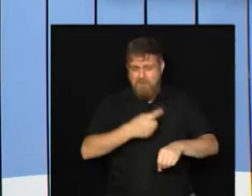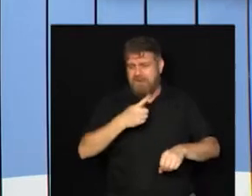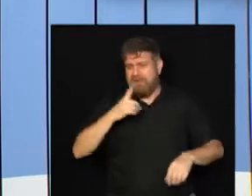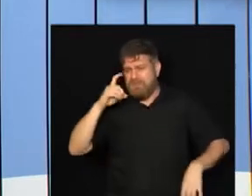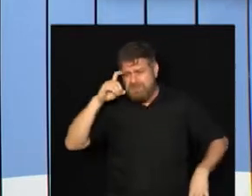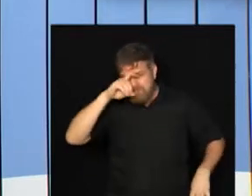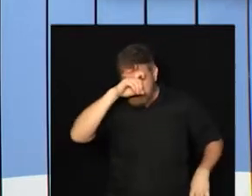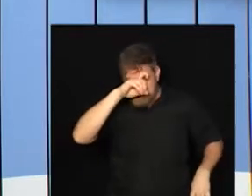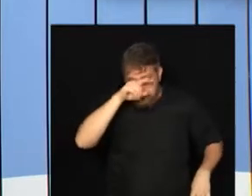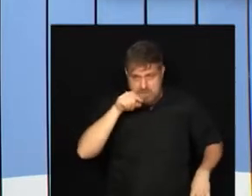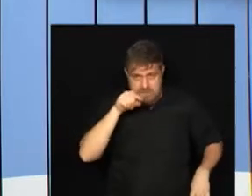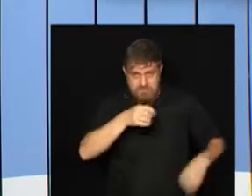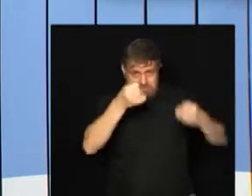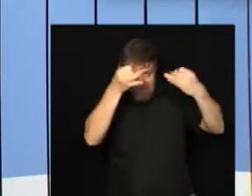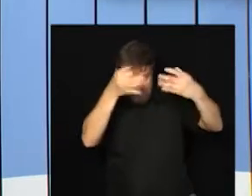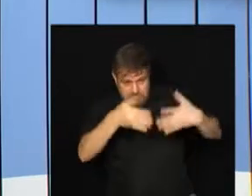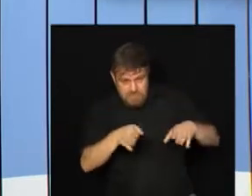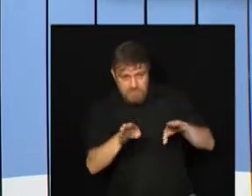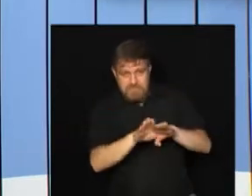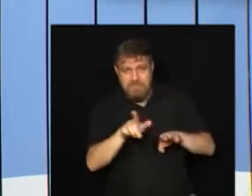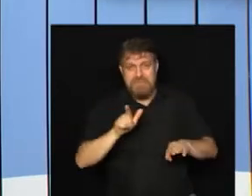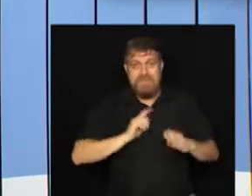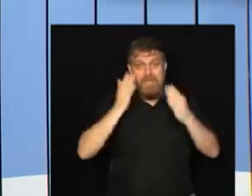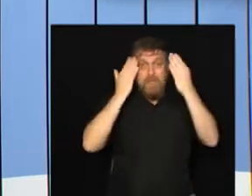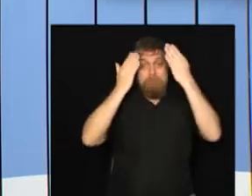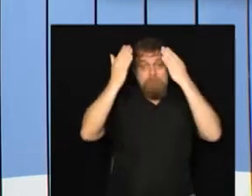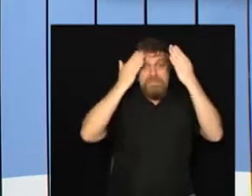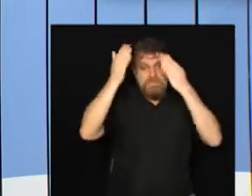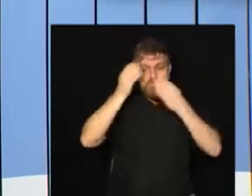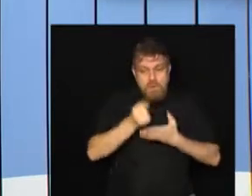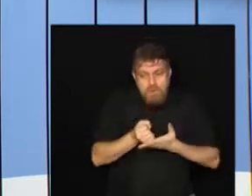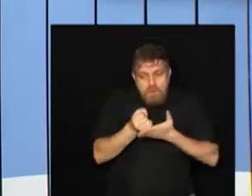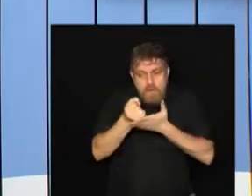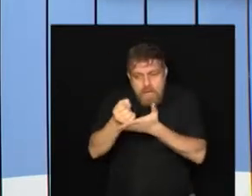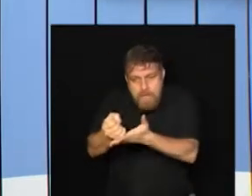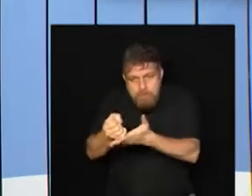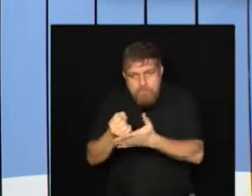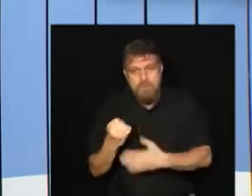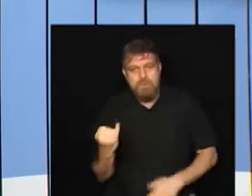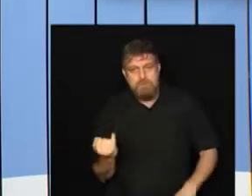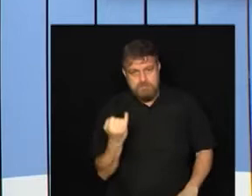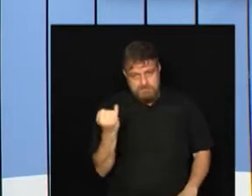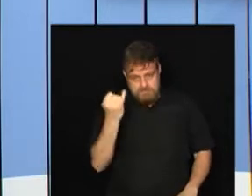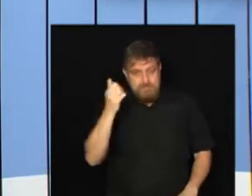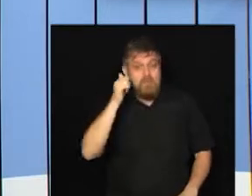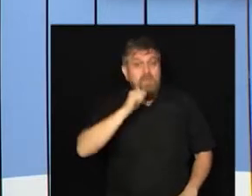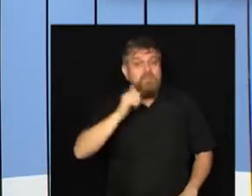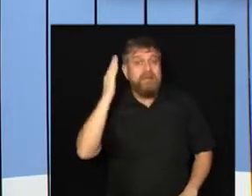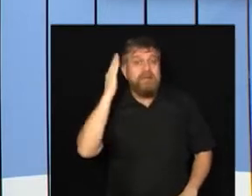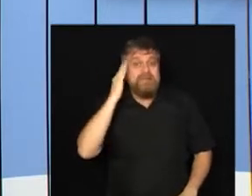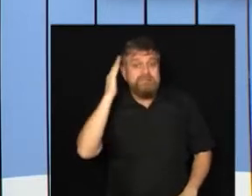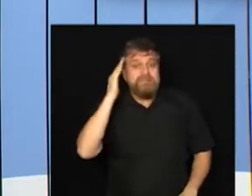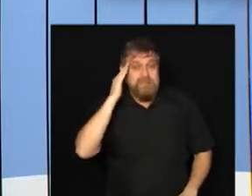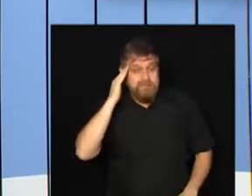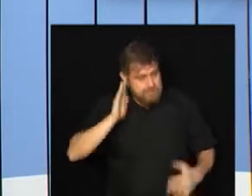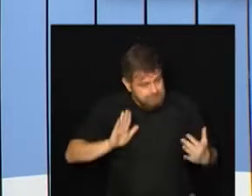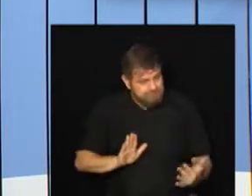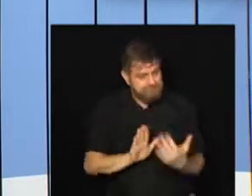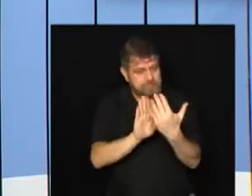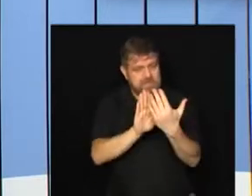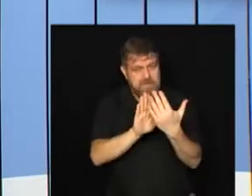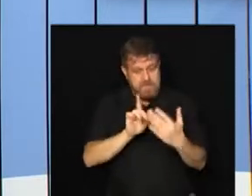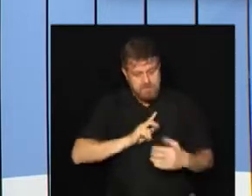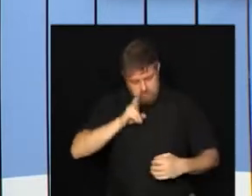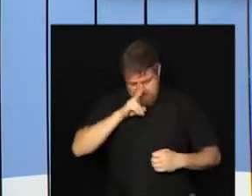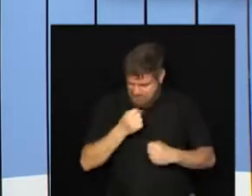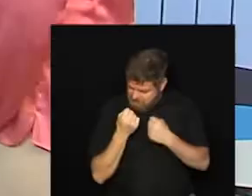é fácil, né, Márcia? Você disse que aí também tem apoio psicológico, né? É importante para as mulheres saberem encarar essa questão com